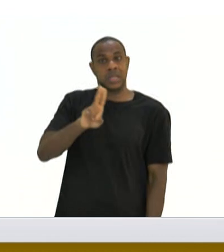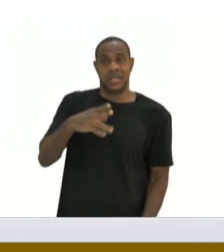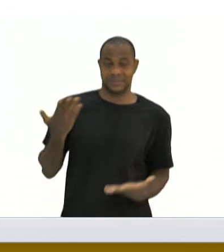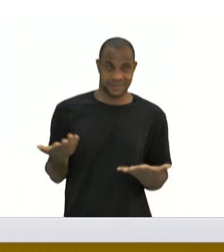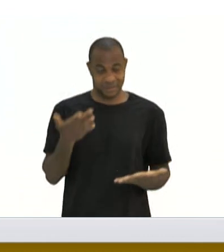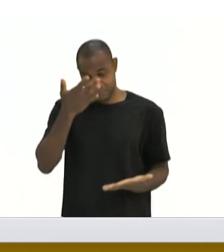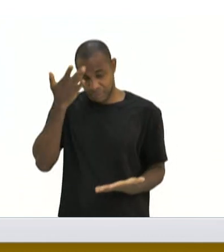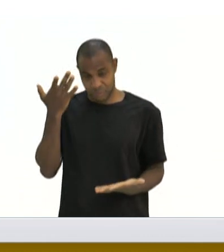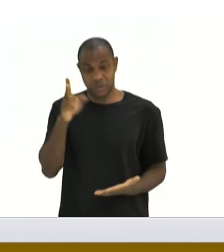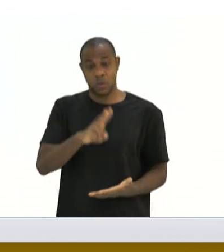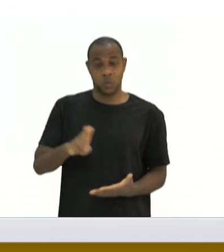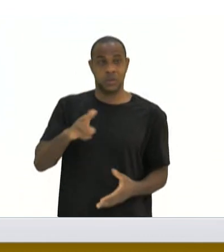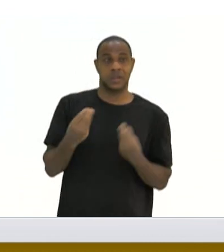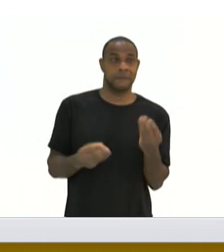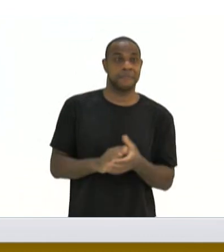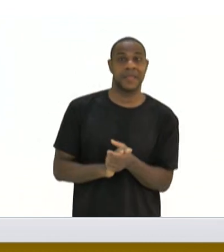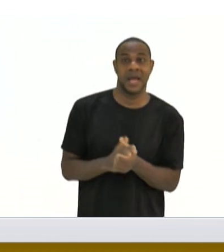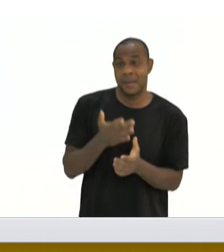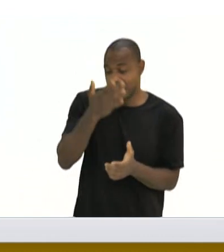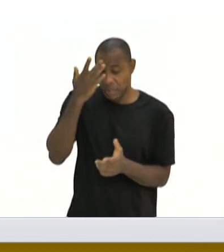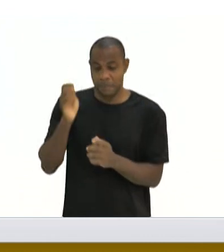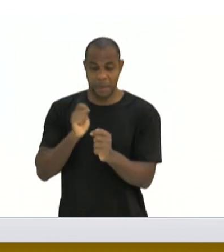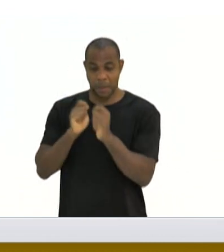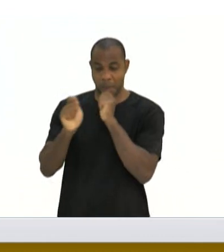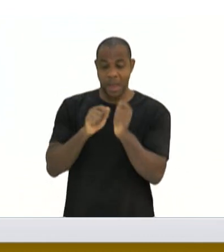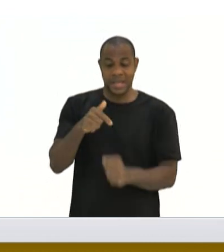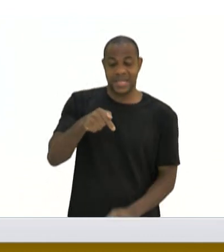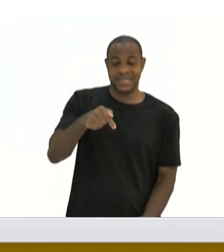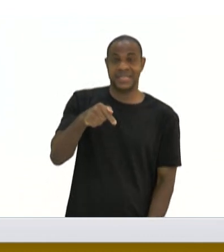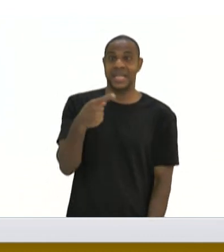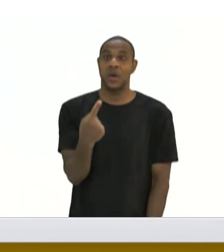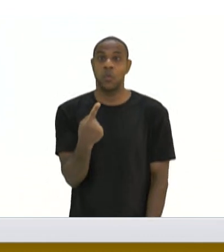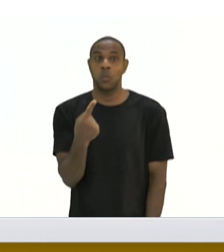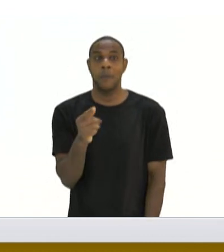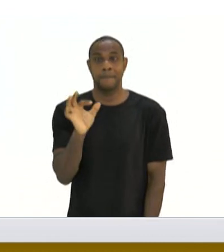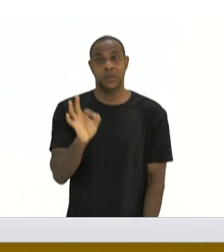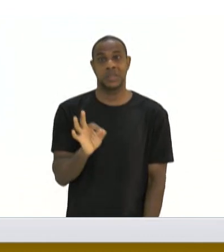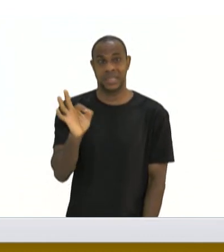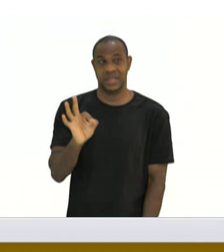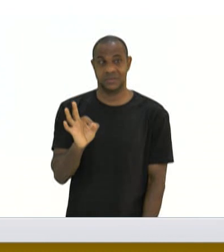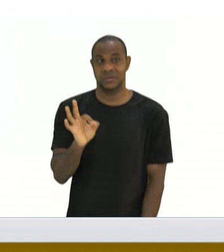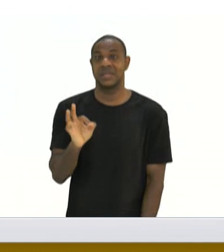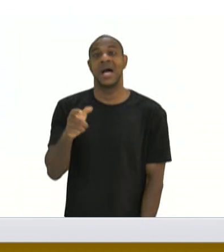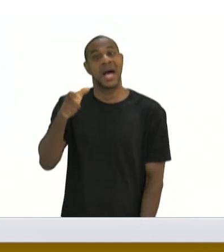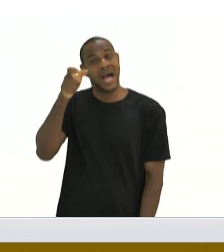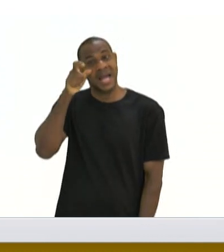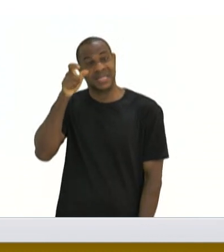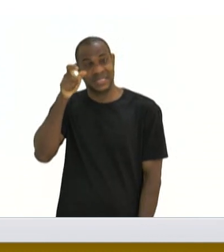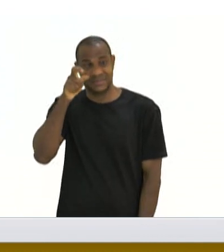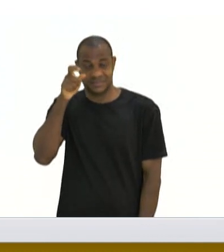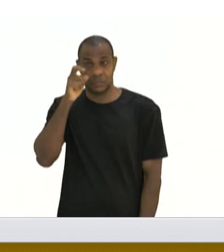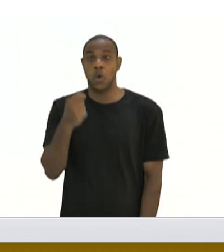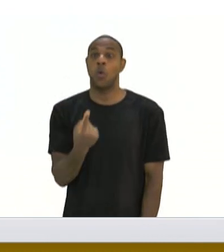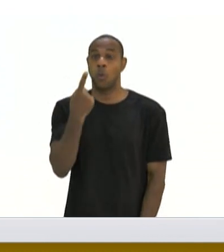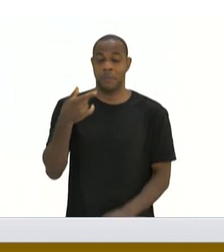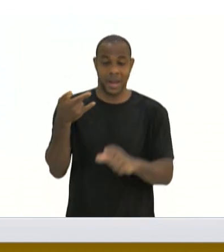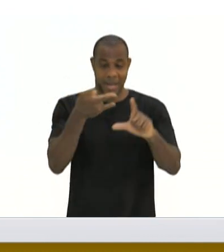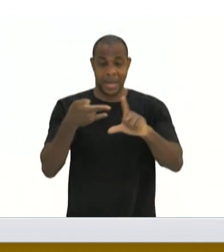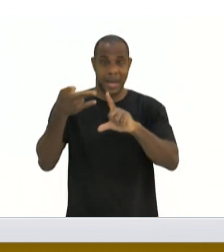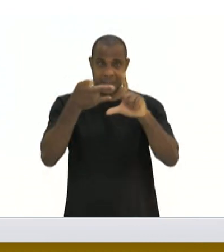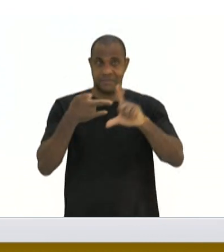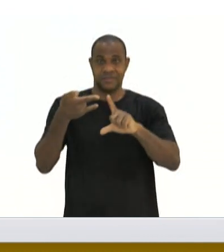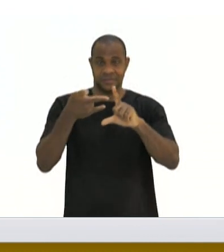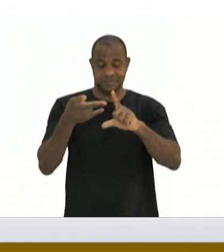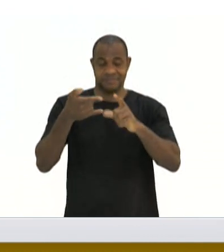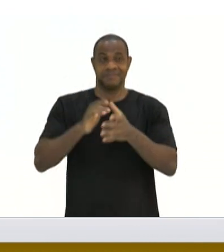dos entrevistados 71 por cento de sérum ter assistido a pelo menos uma live